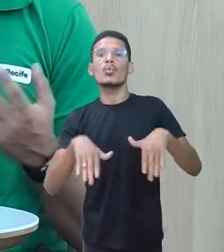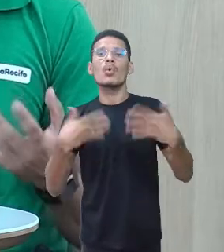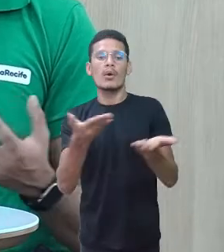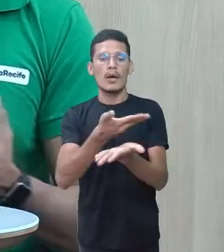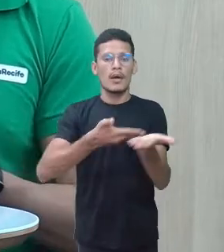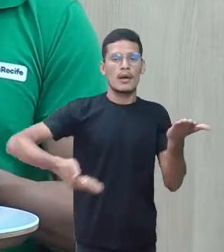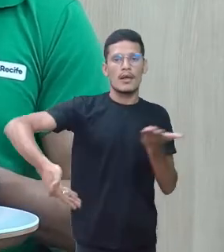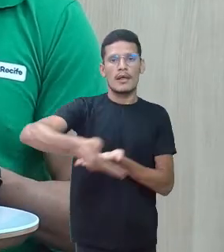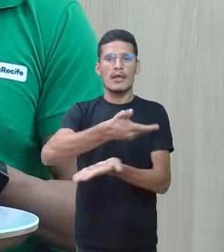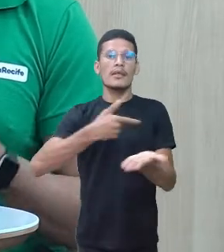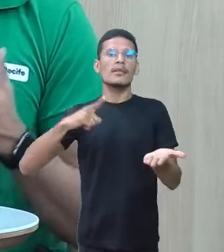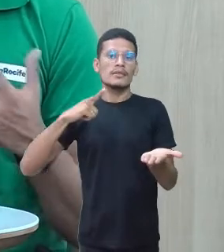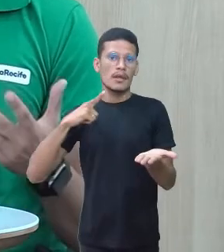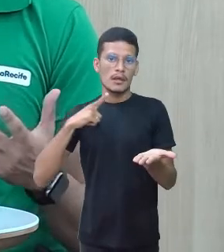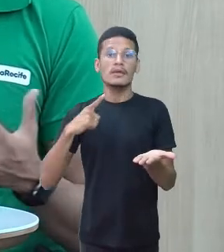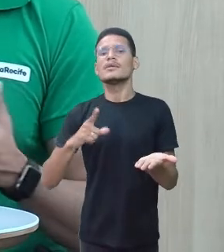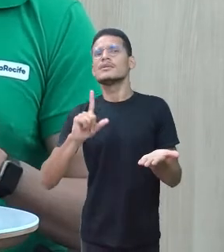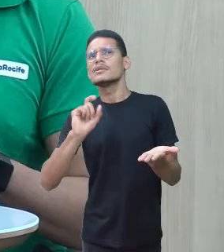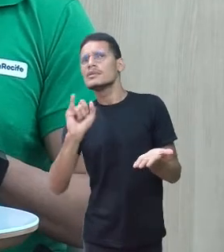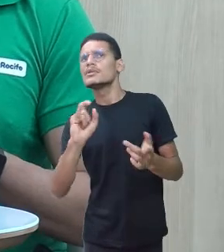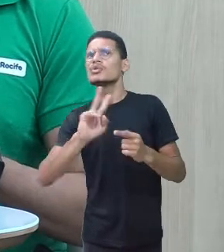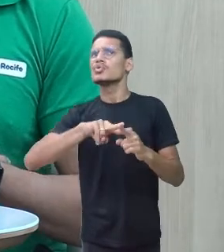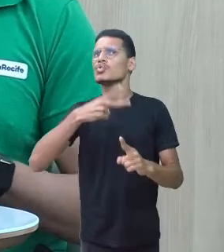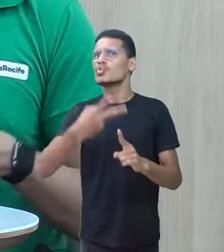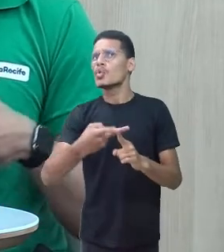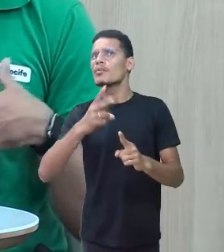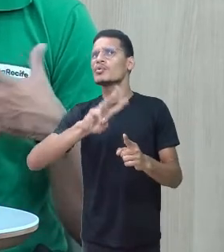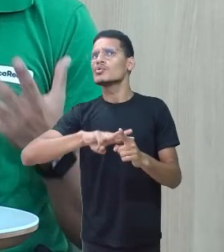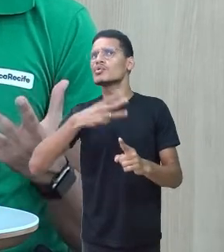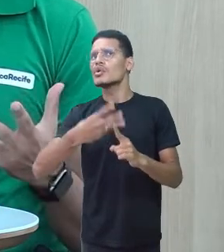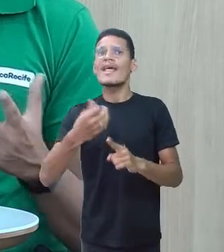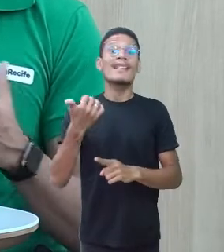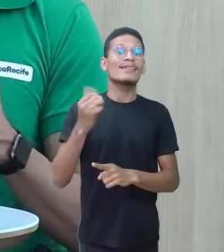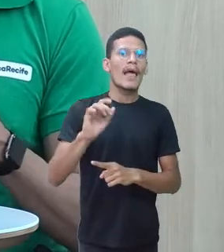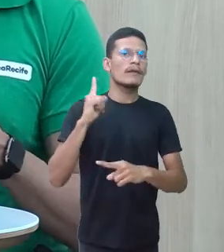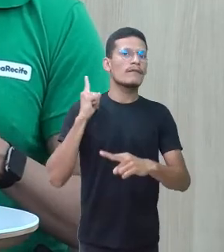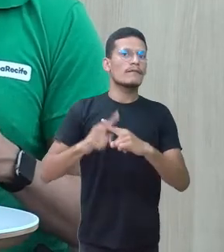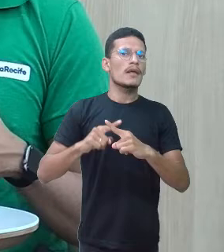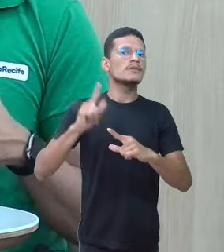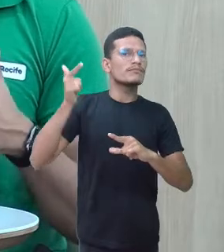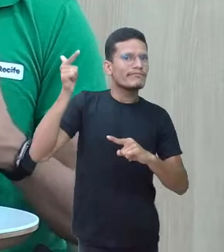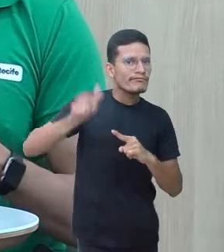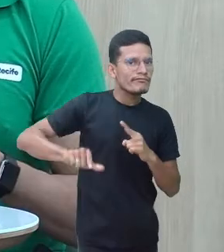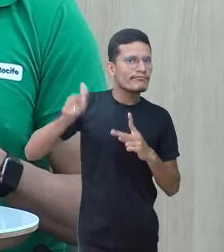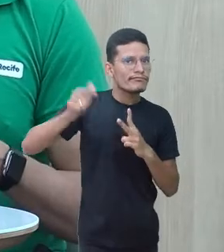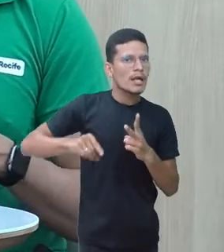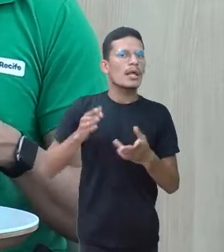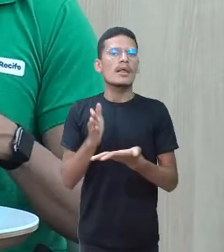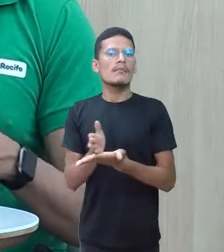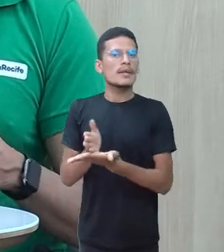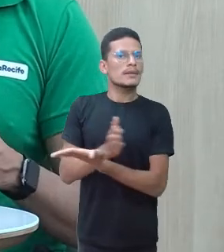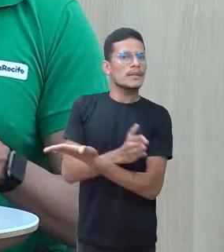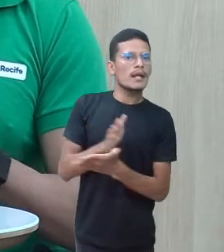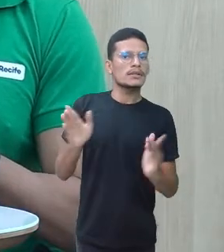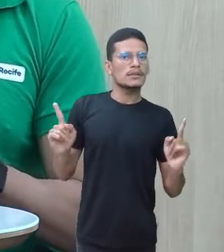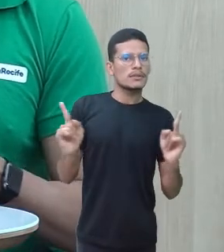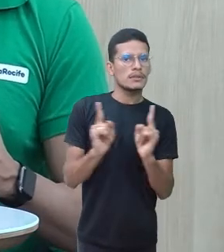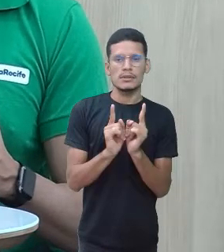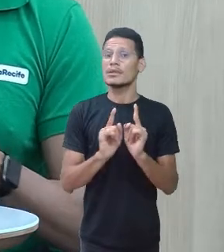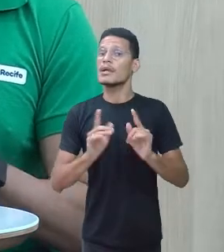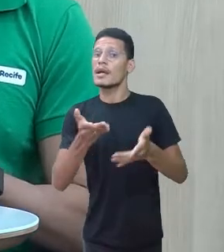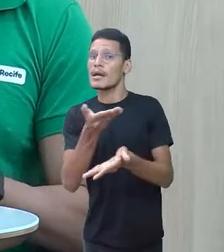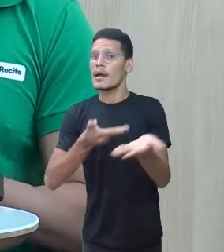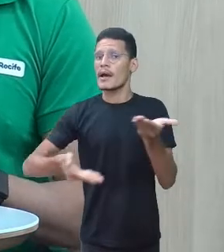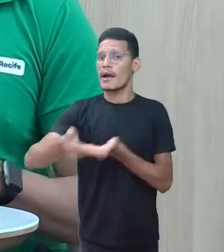que existe. Se foi o dobro, se aumentou 10 vezes mais, se diminuiu pela metade. E essa mesma relação que